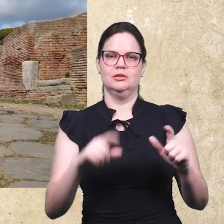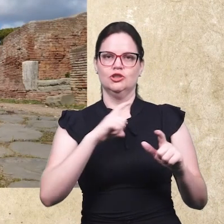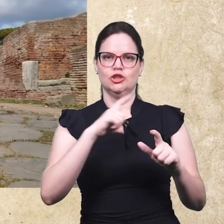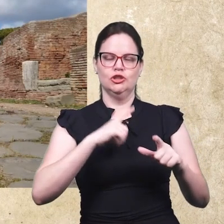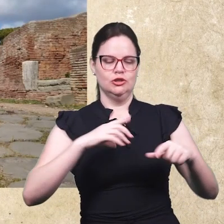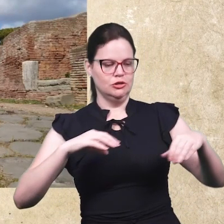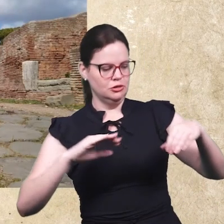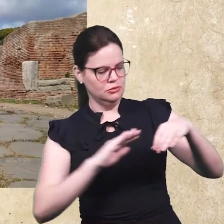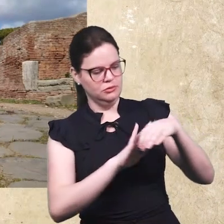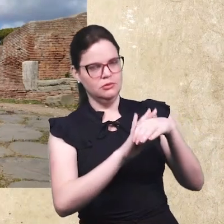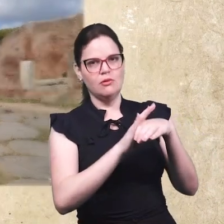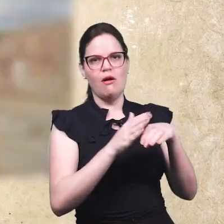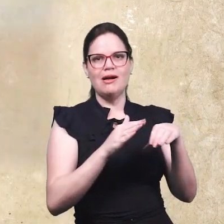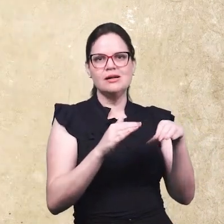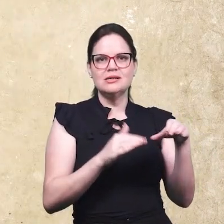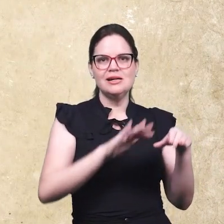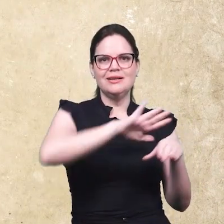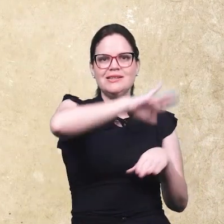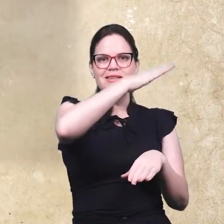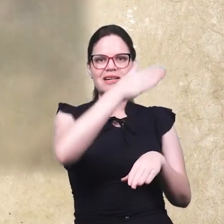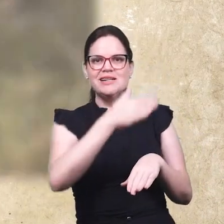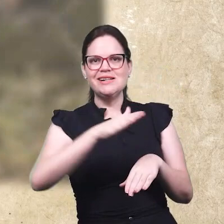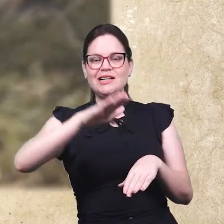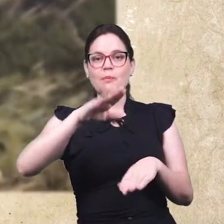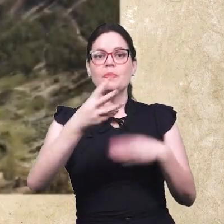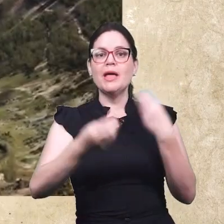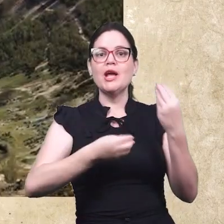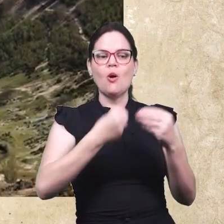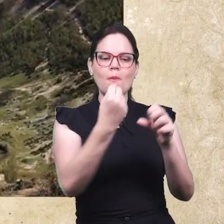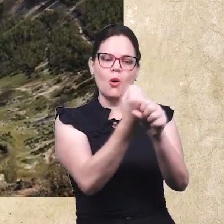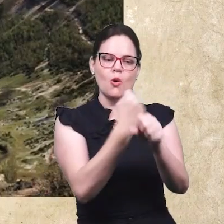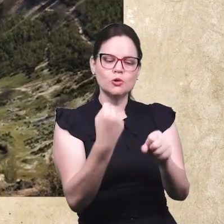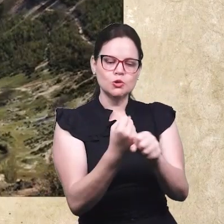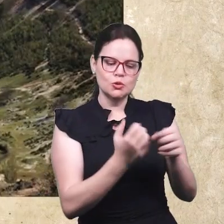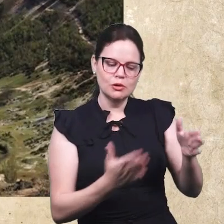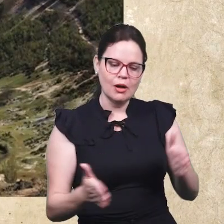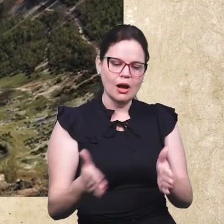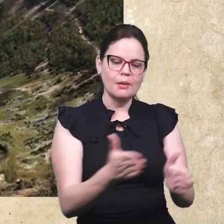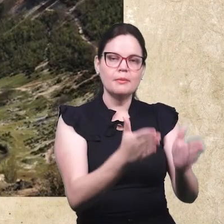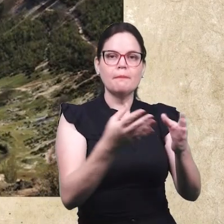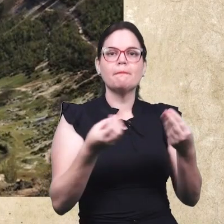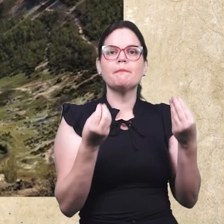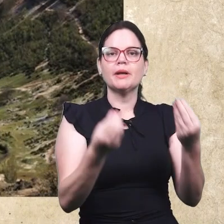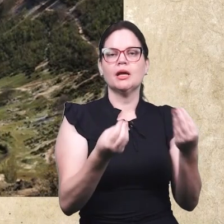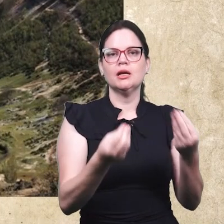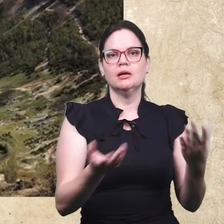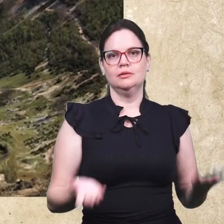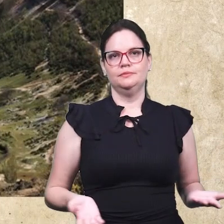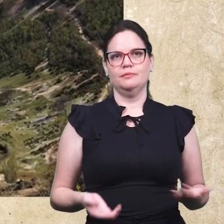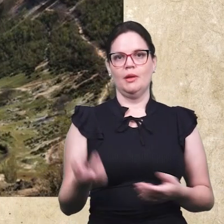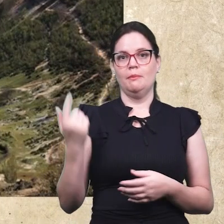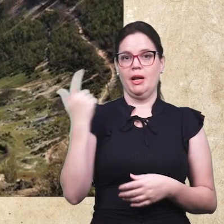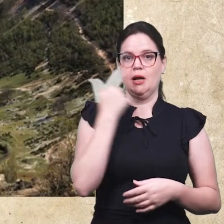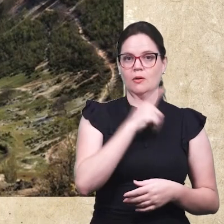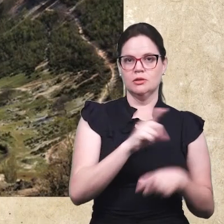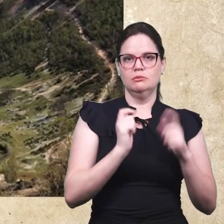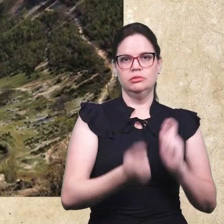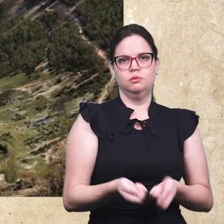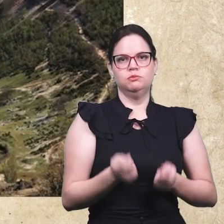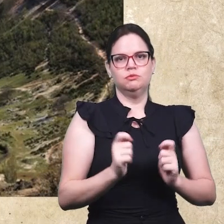vídeo, e essas estradas foram construídas exatamente para dar